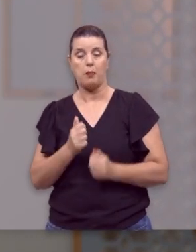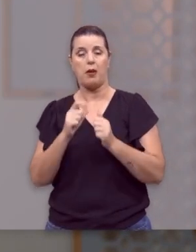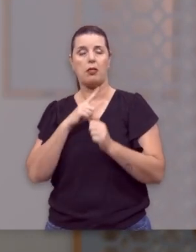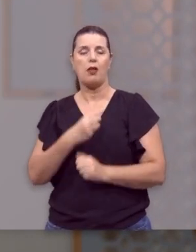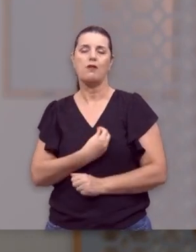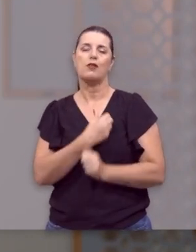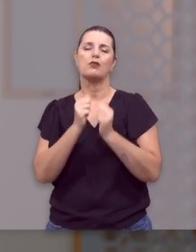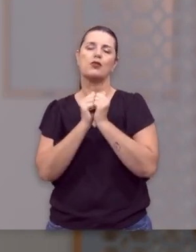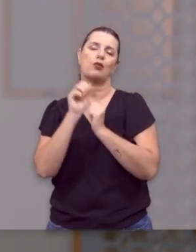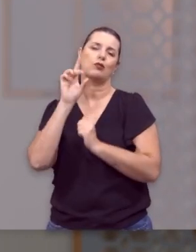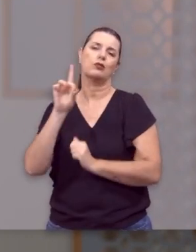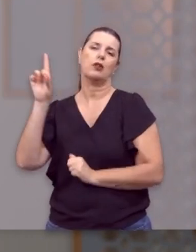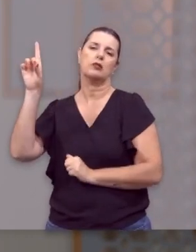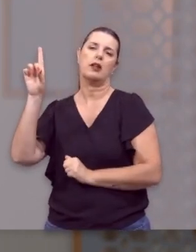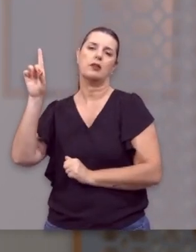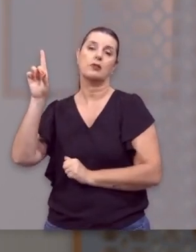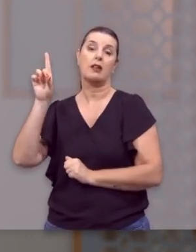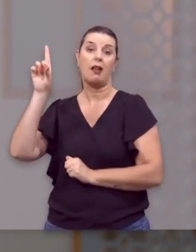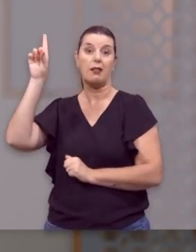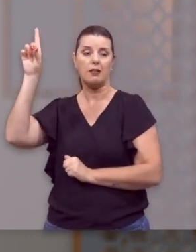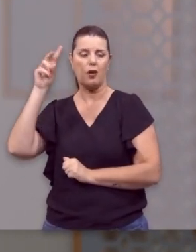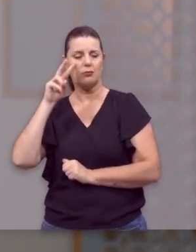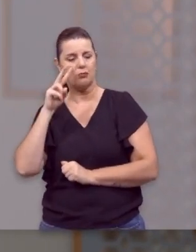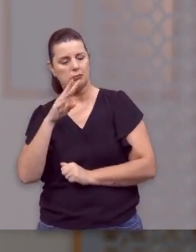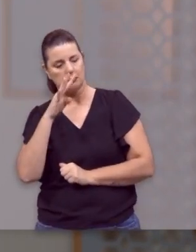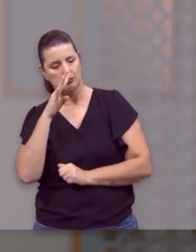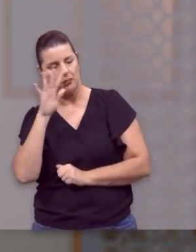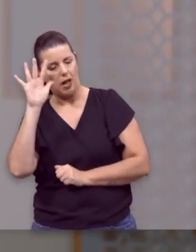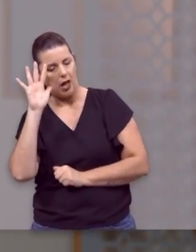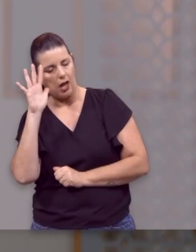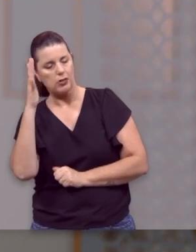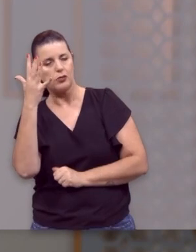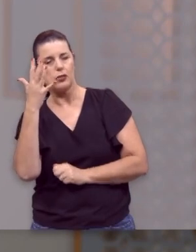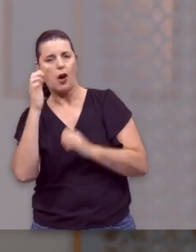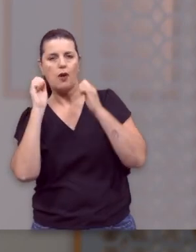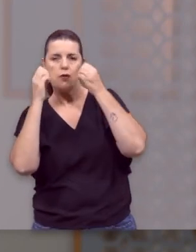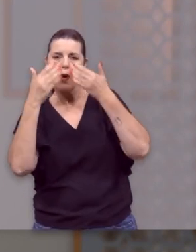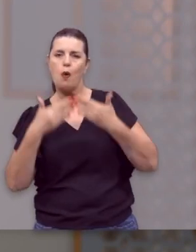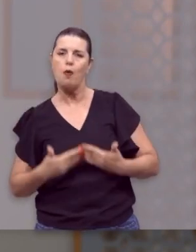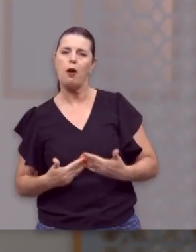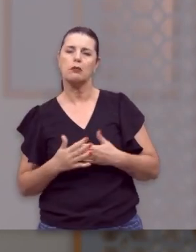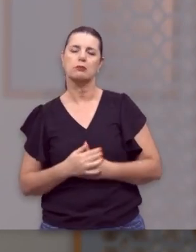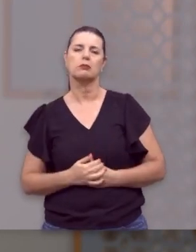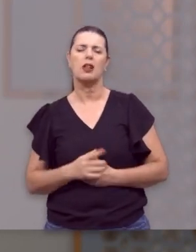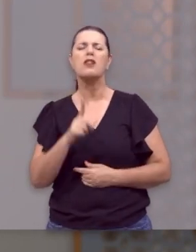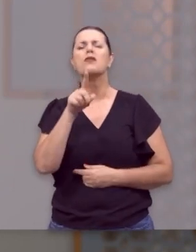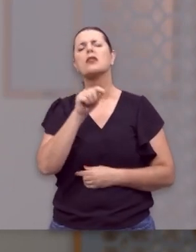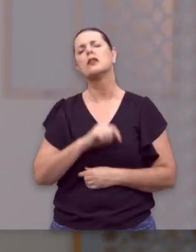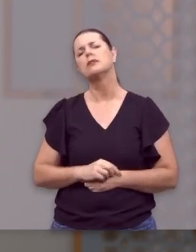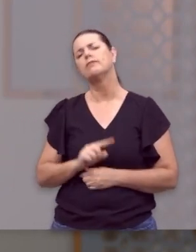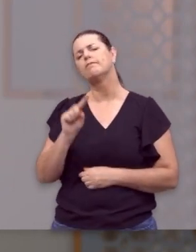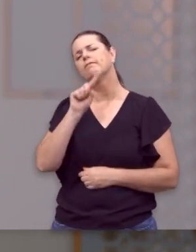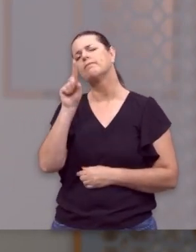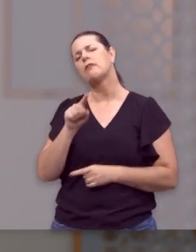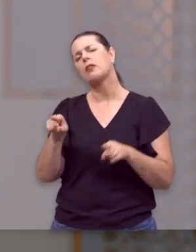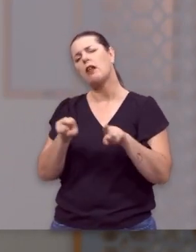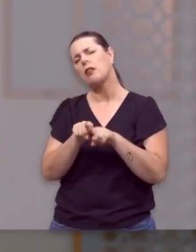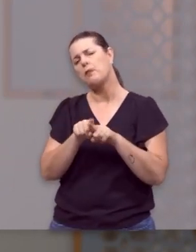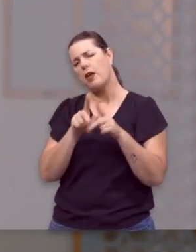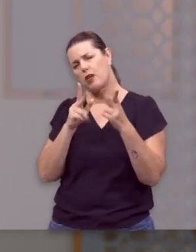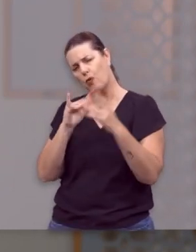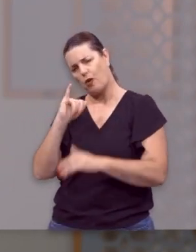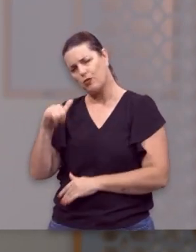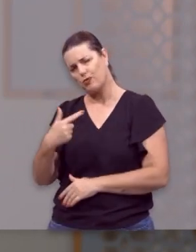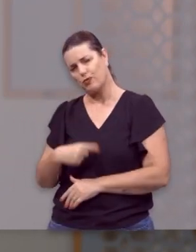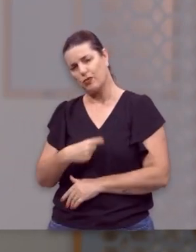com Deus e a quem Deus resolve honrar. E você? É também um ramo frutífero?